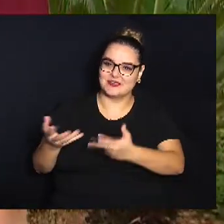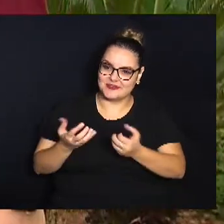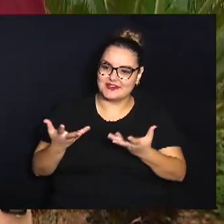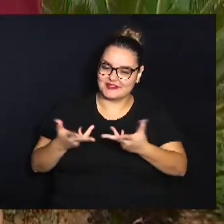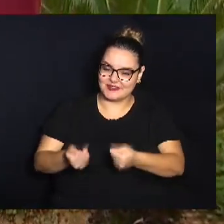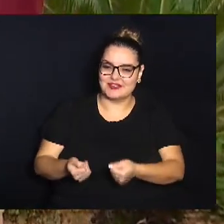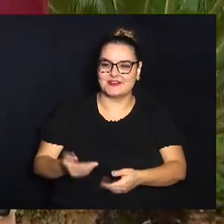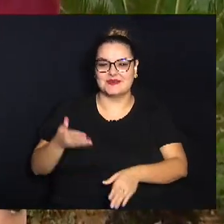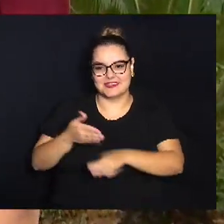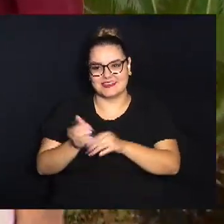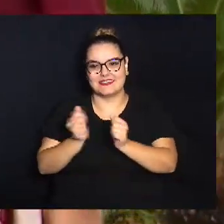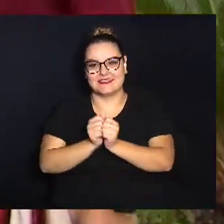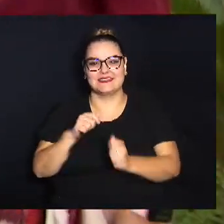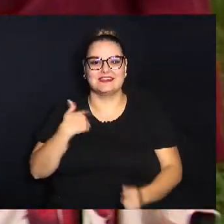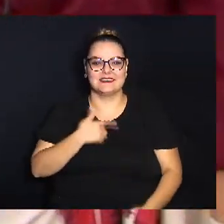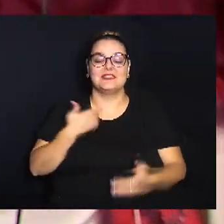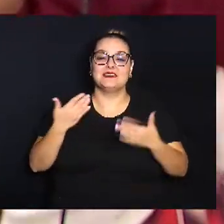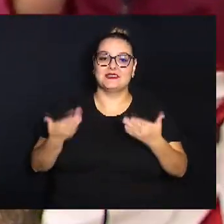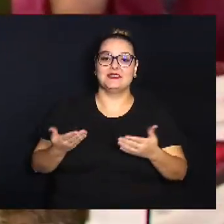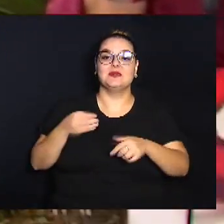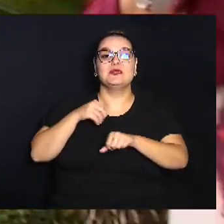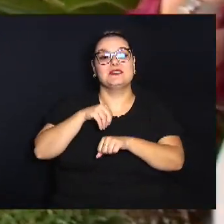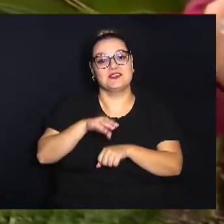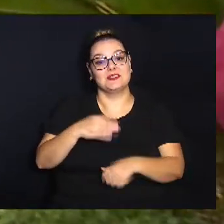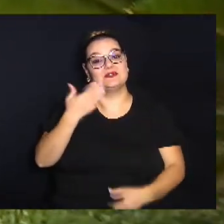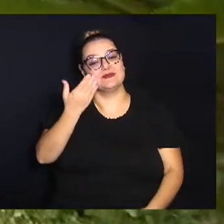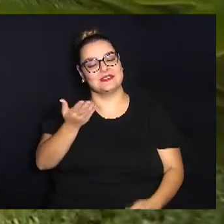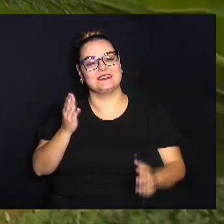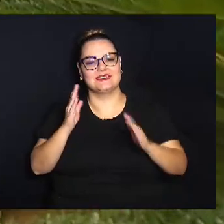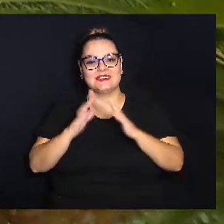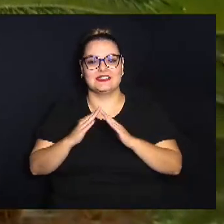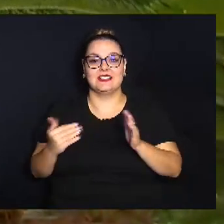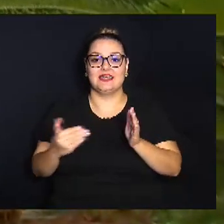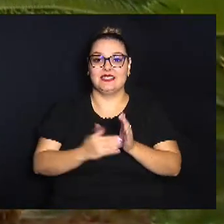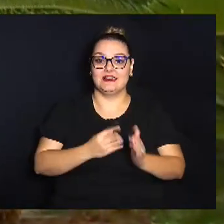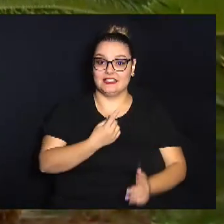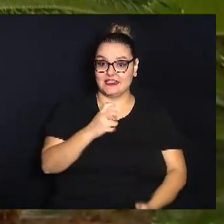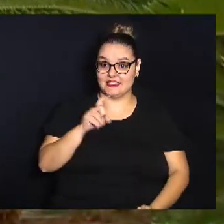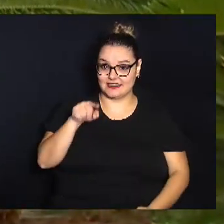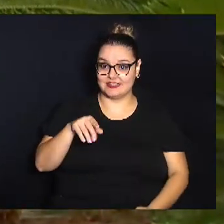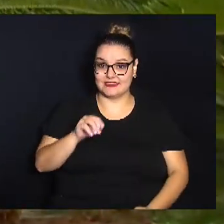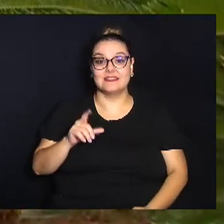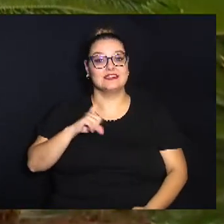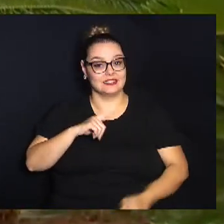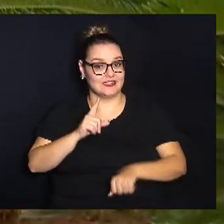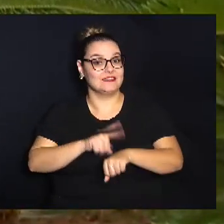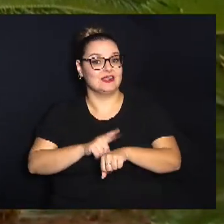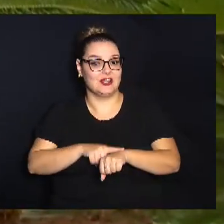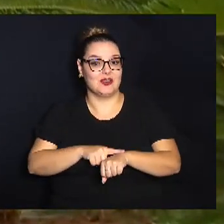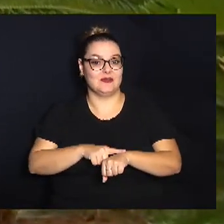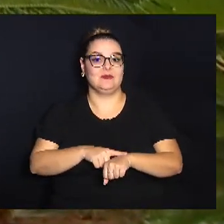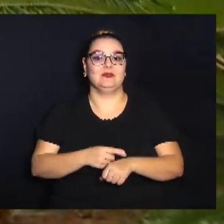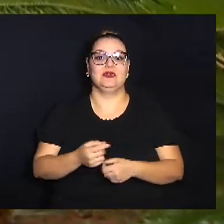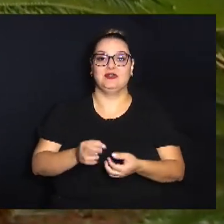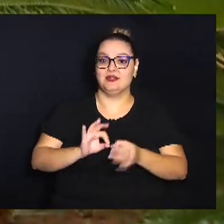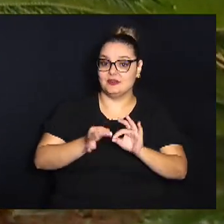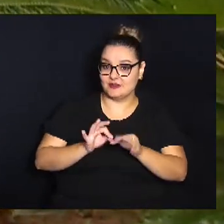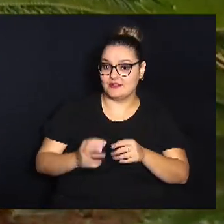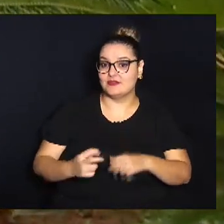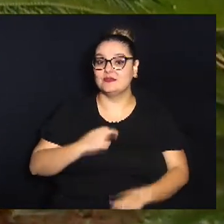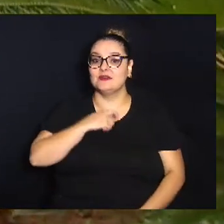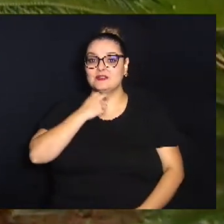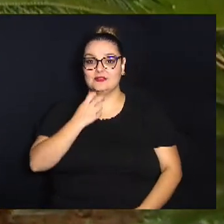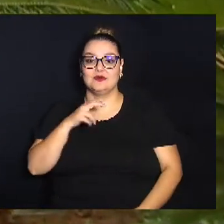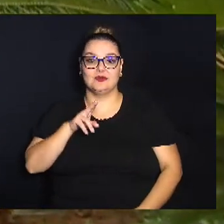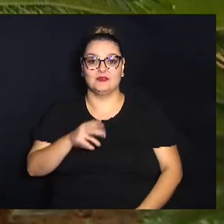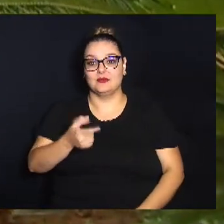aqui participar conosco. Então, fica a dica para você de casa, até às 15 horas da tarde ainda dá tempo, né? Para pegar essas oficinas de voz ou